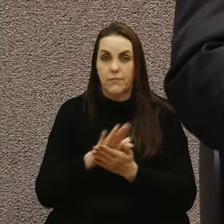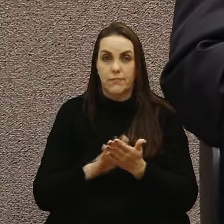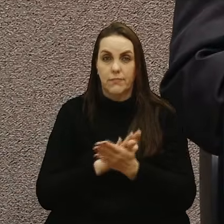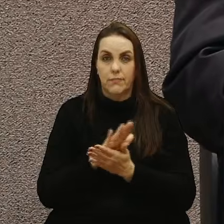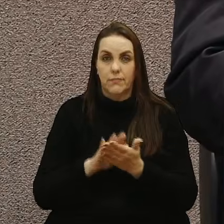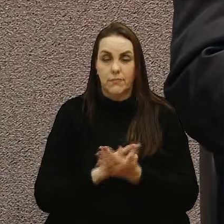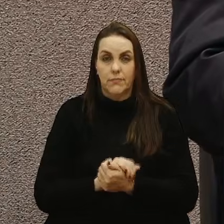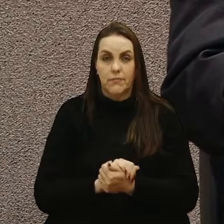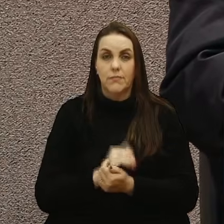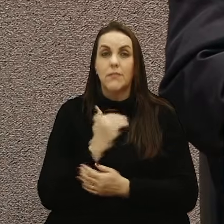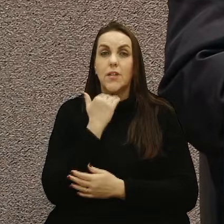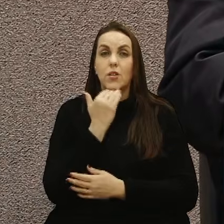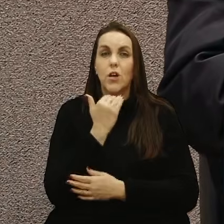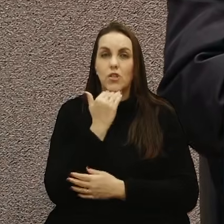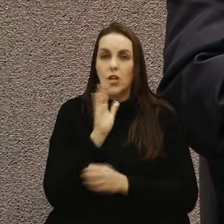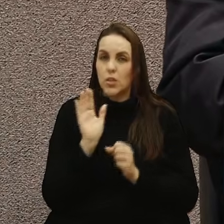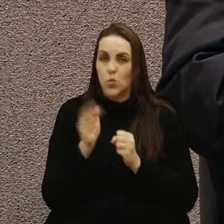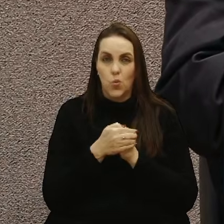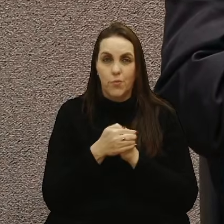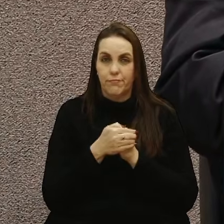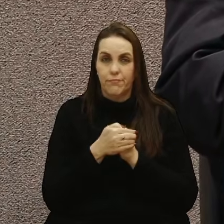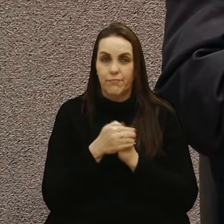E não adianta tapar o sol com a peneira.